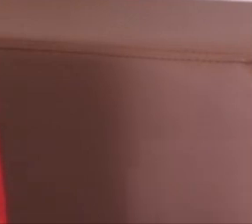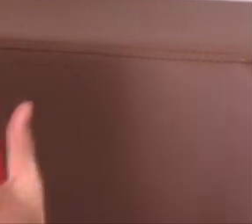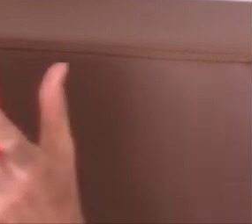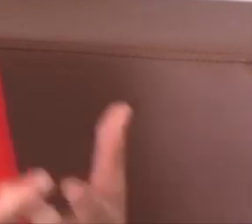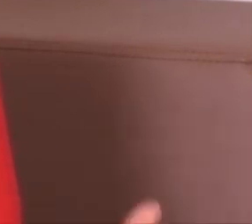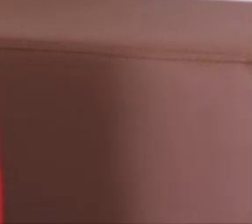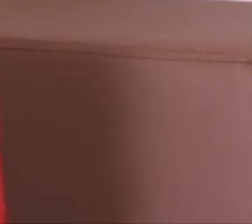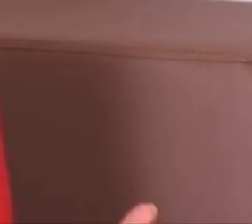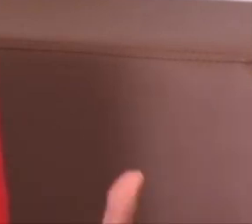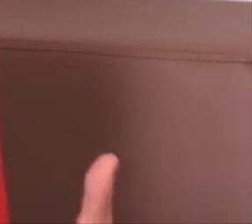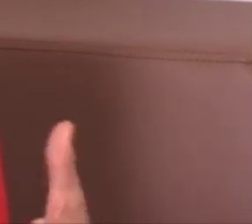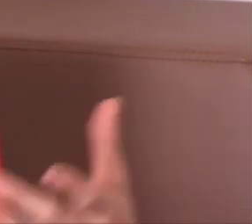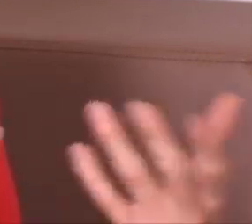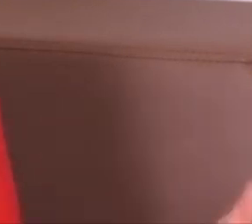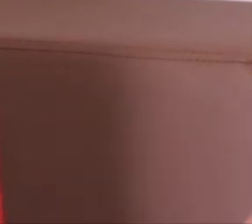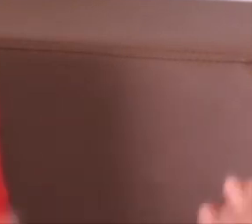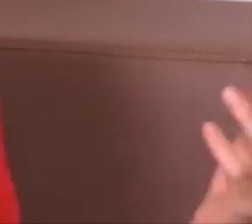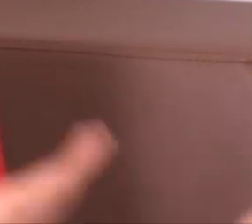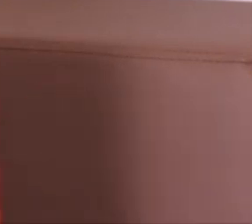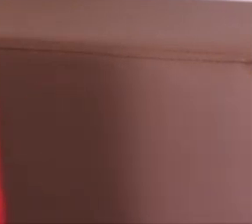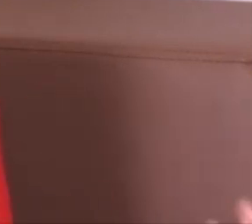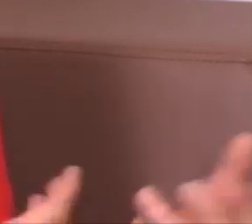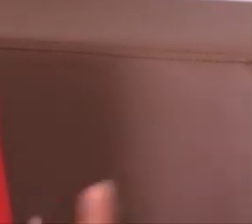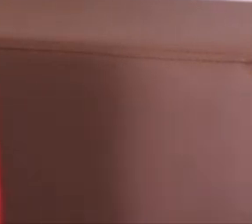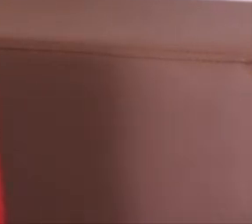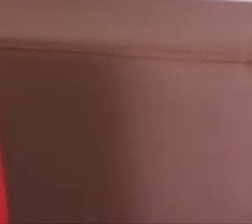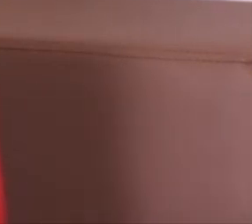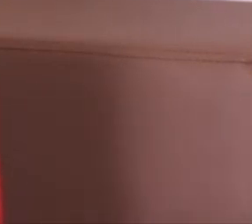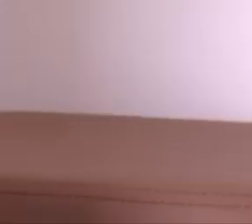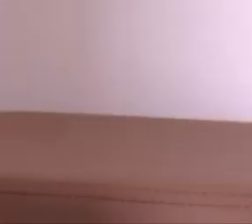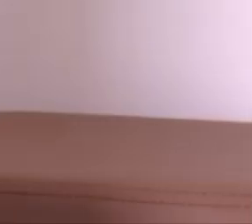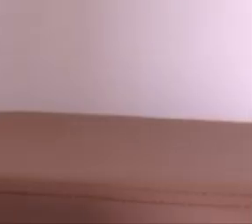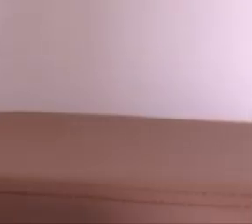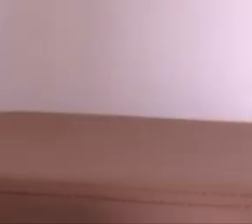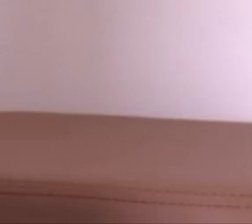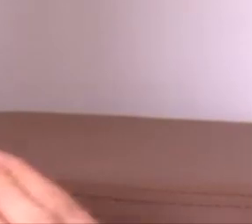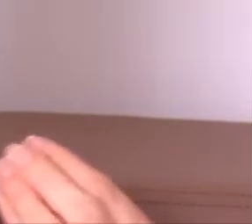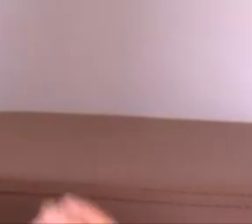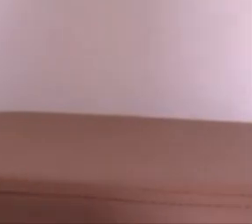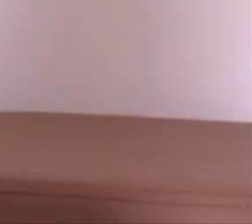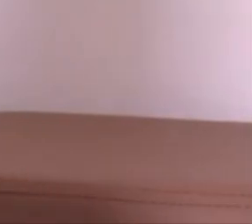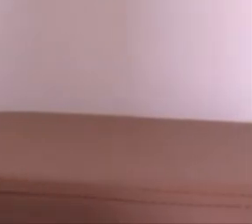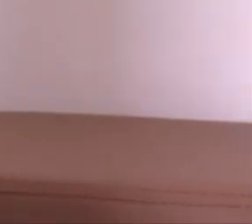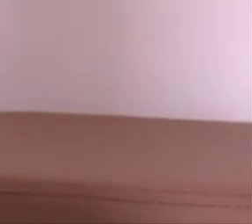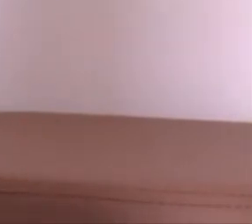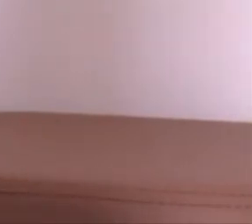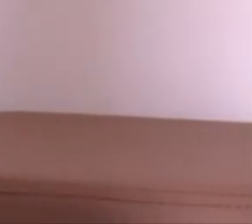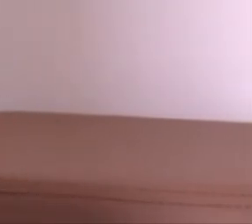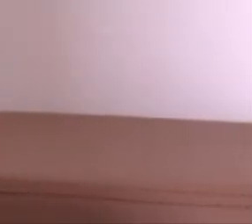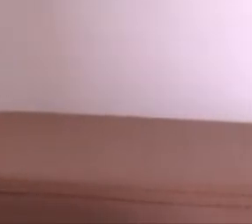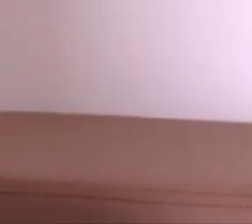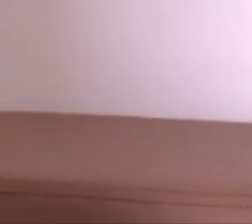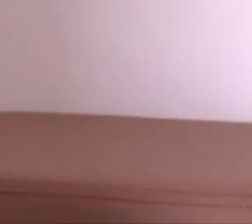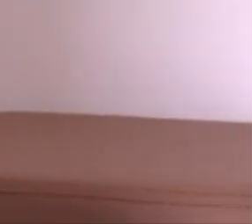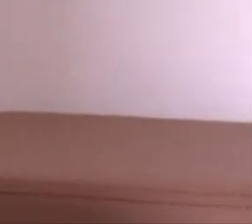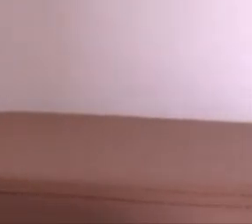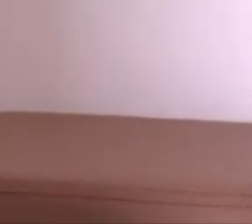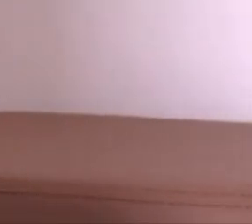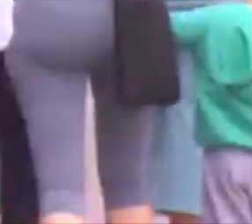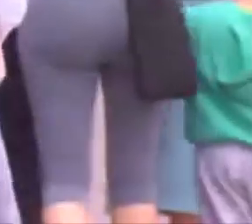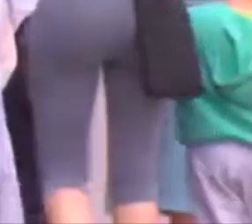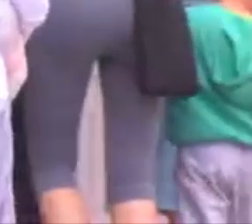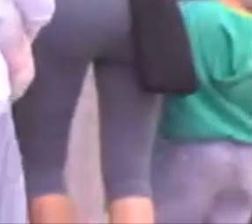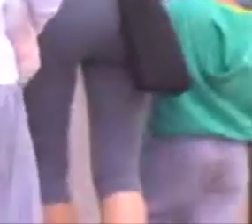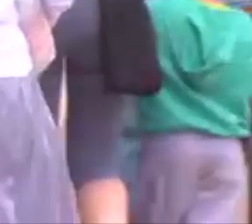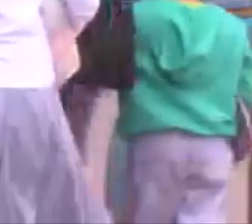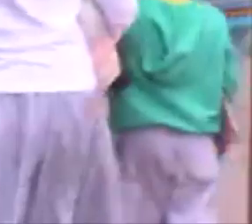aceitação e para o engajamento com o tratamento. E é possível ser feliz, viver bem com a